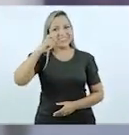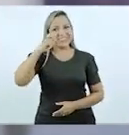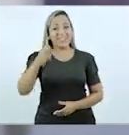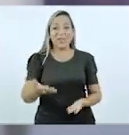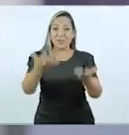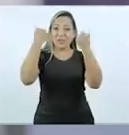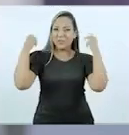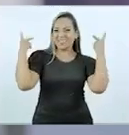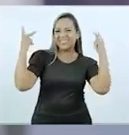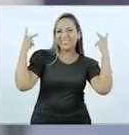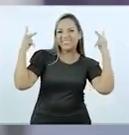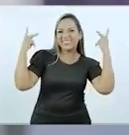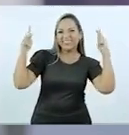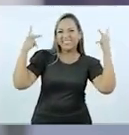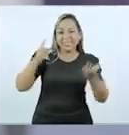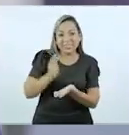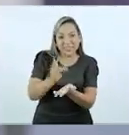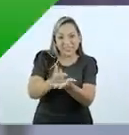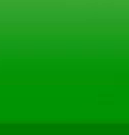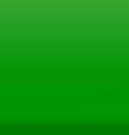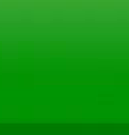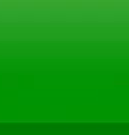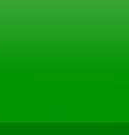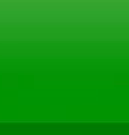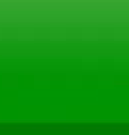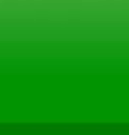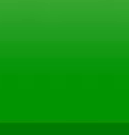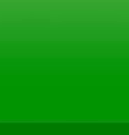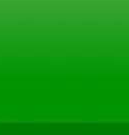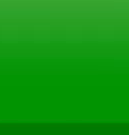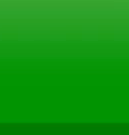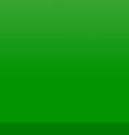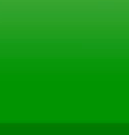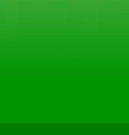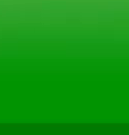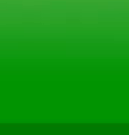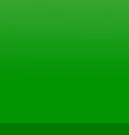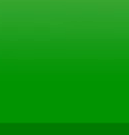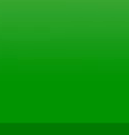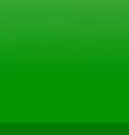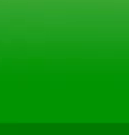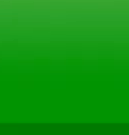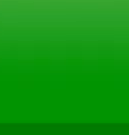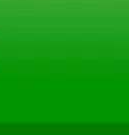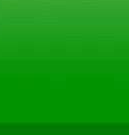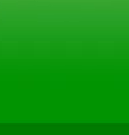15. Vamos à vitória! Sempre com Deus!